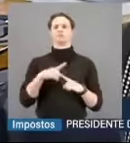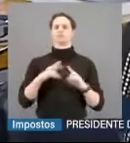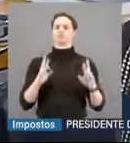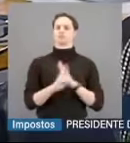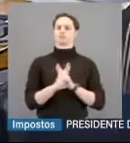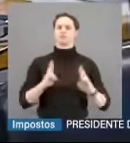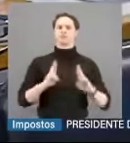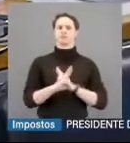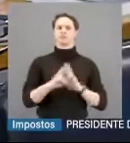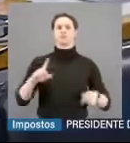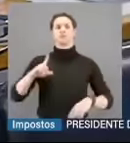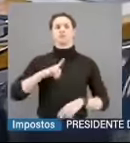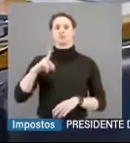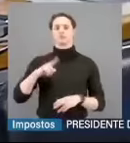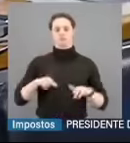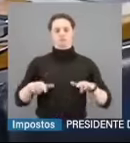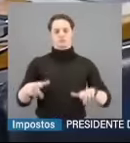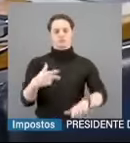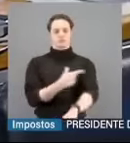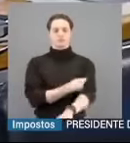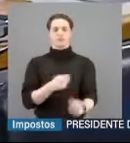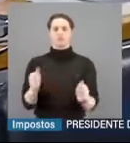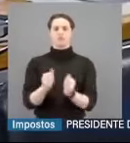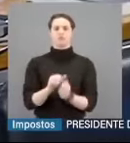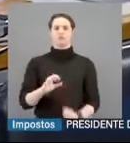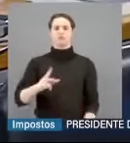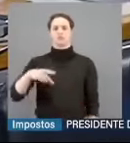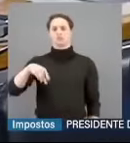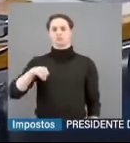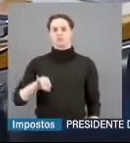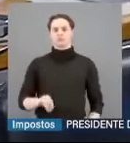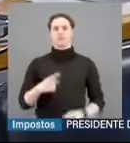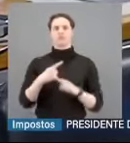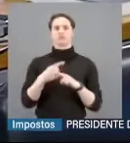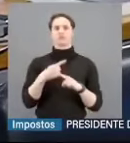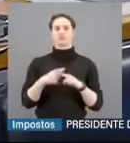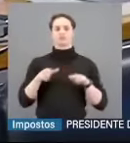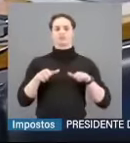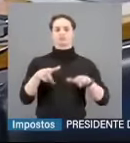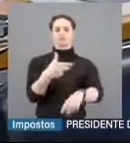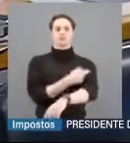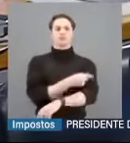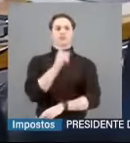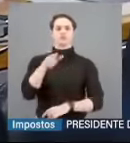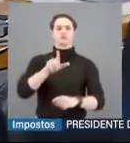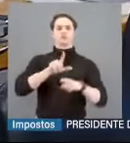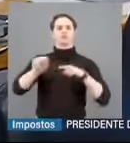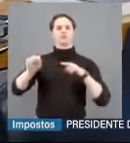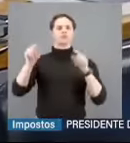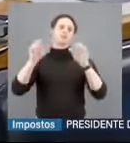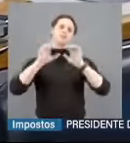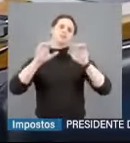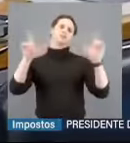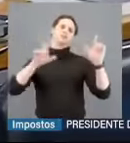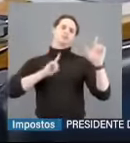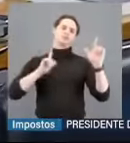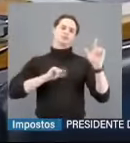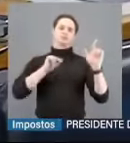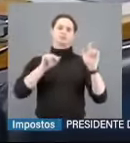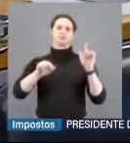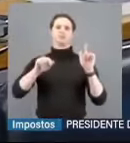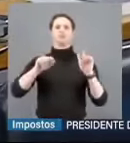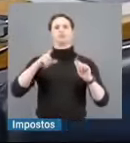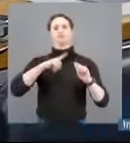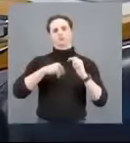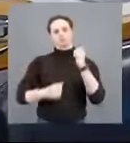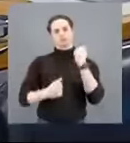de vacina com essa CPMI? Porque o cartão de vacina foi para ele sair. E, obviamente, que esse cartão sustentou uma